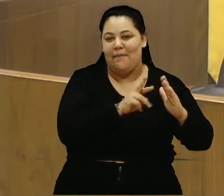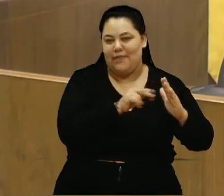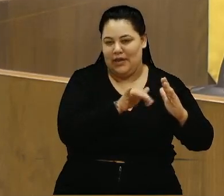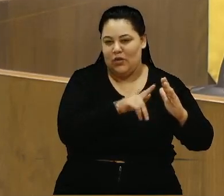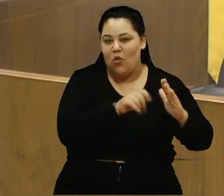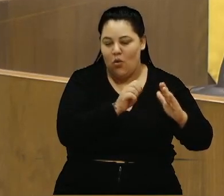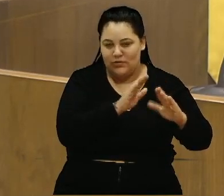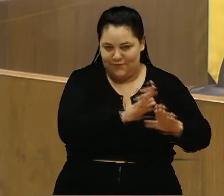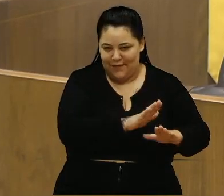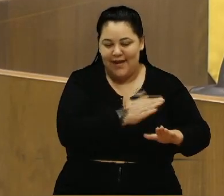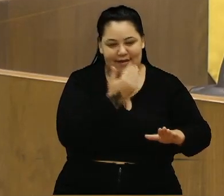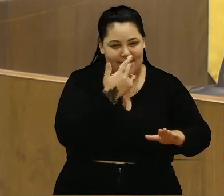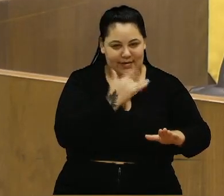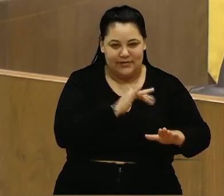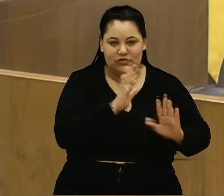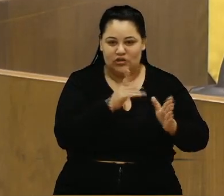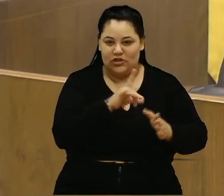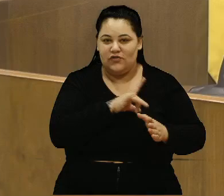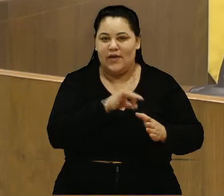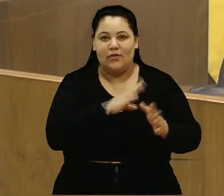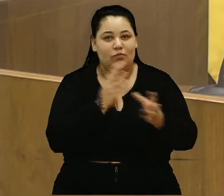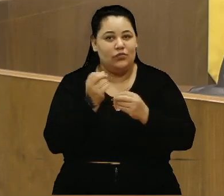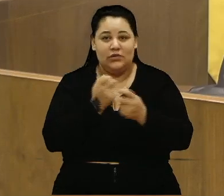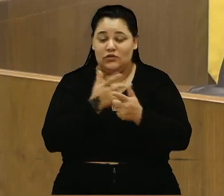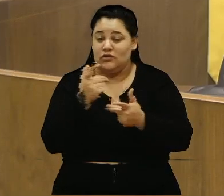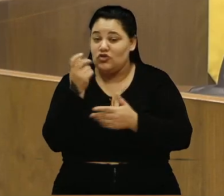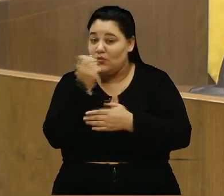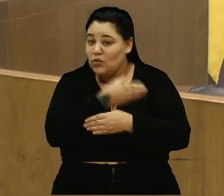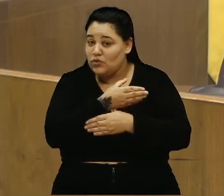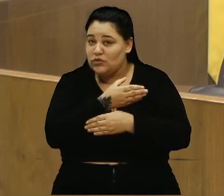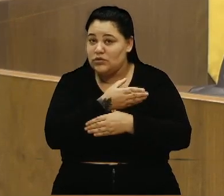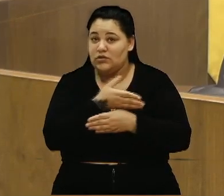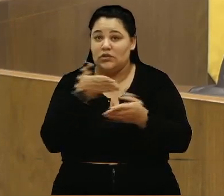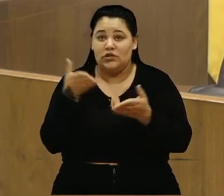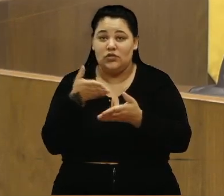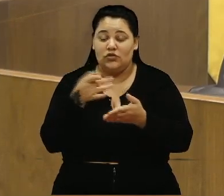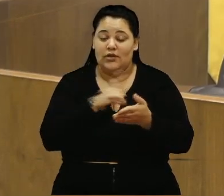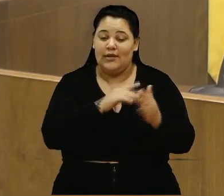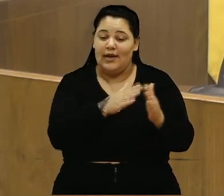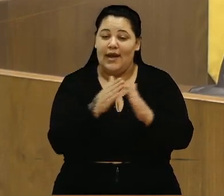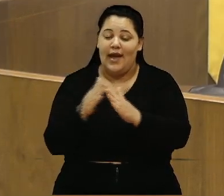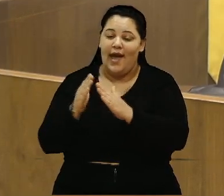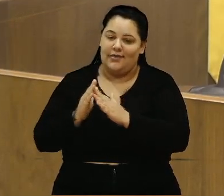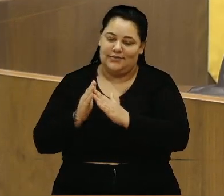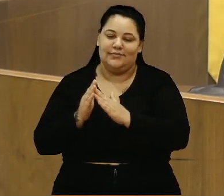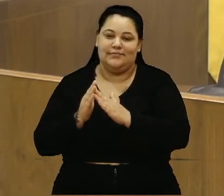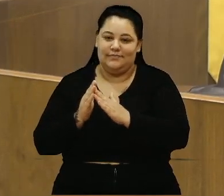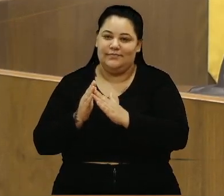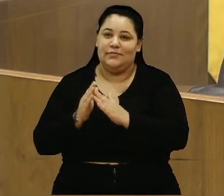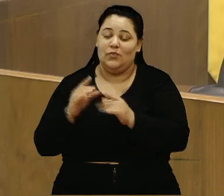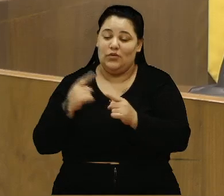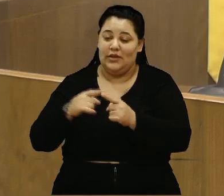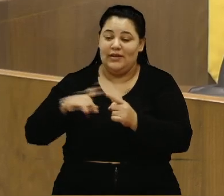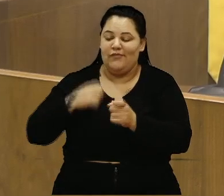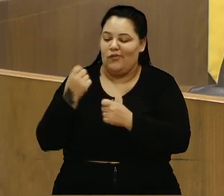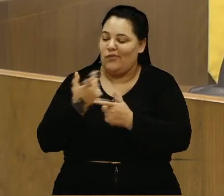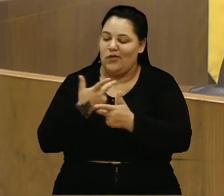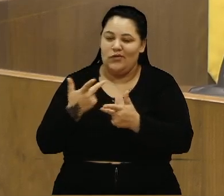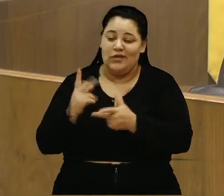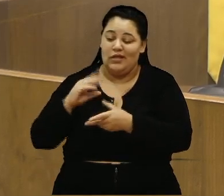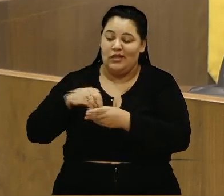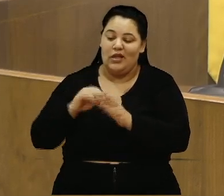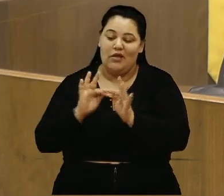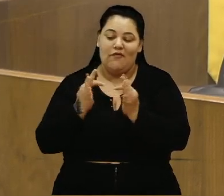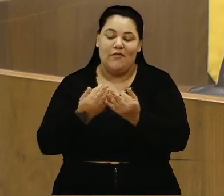já tiveram episódios de abuso. E hoje elas estão em abrigos e casas-lares justamente porque houve alguma questão na sua